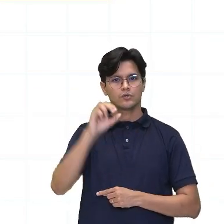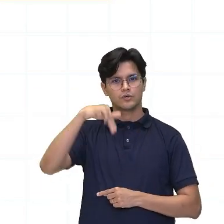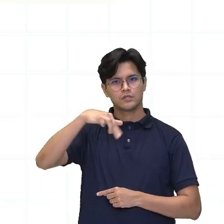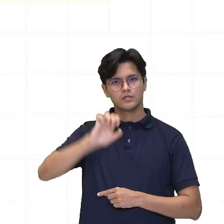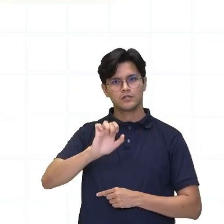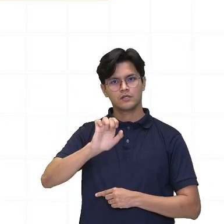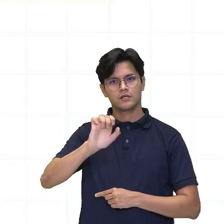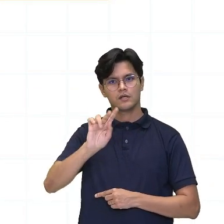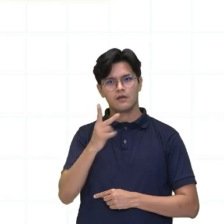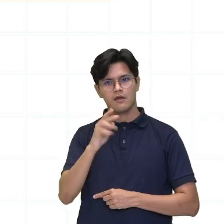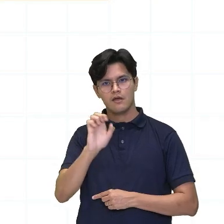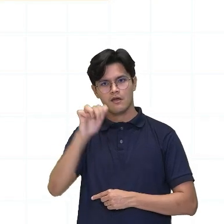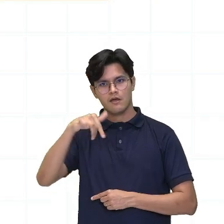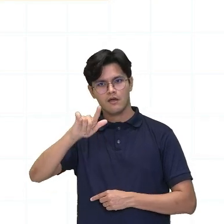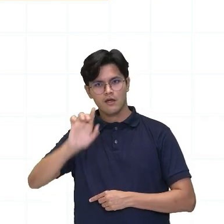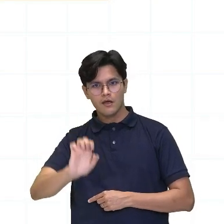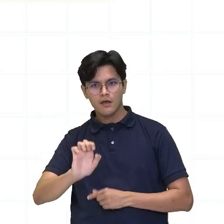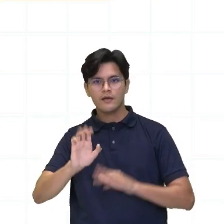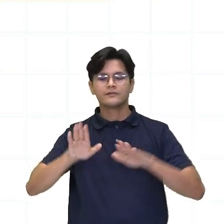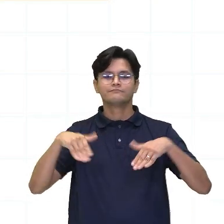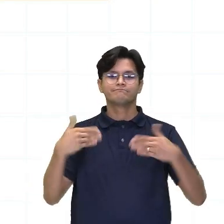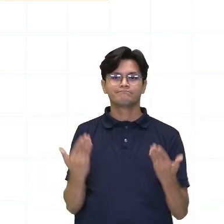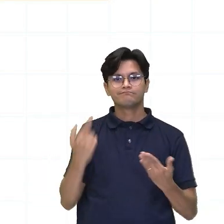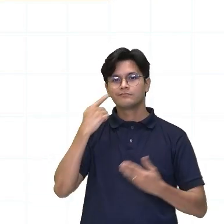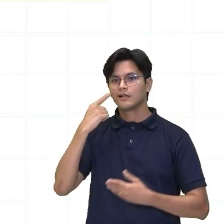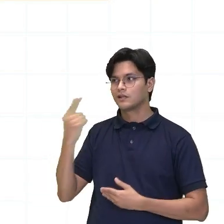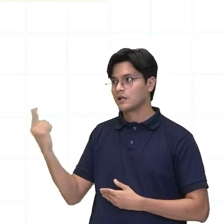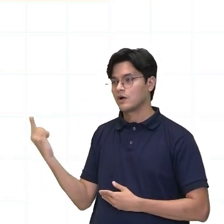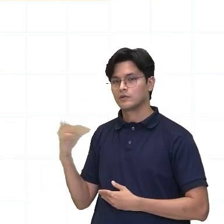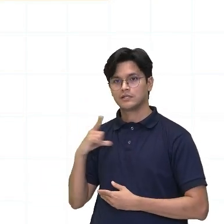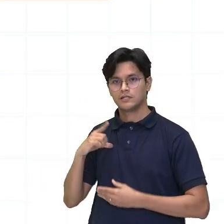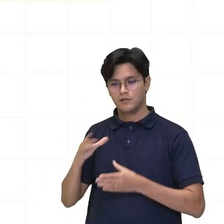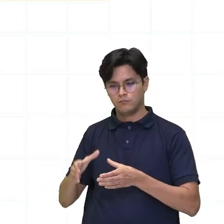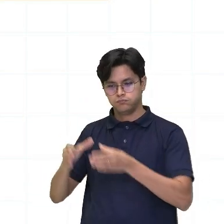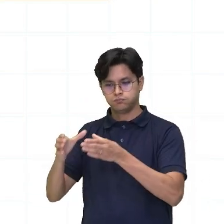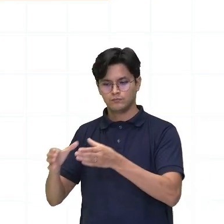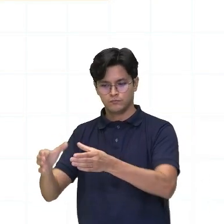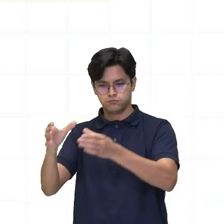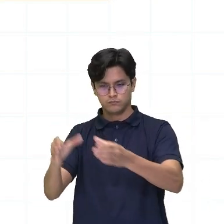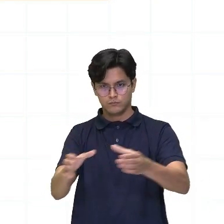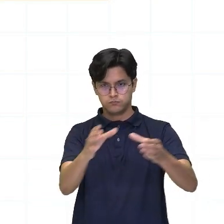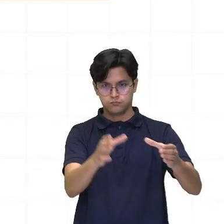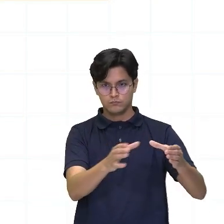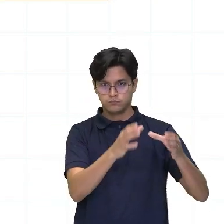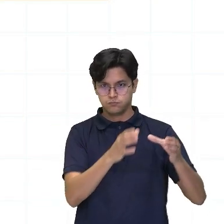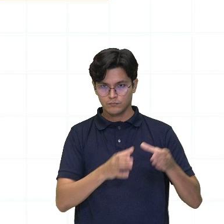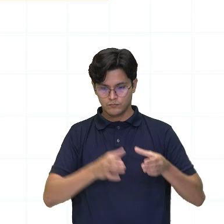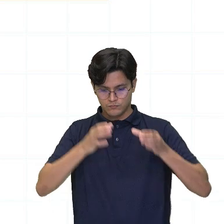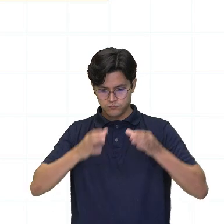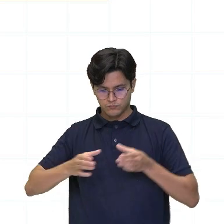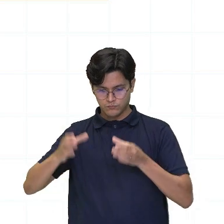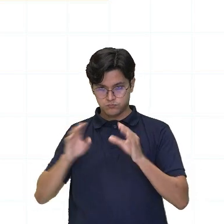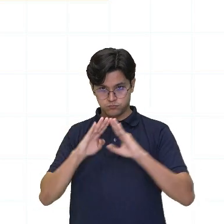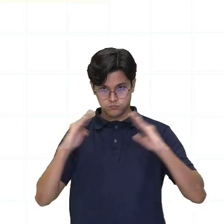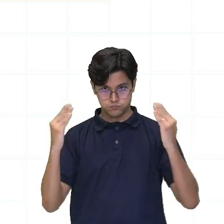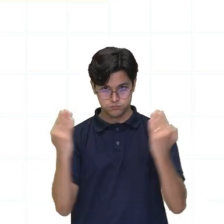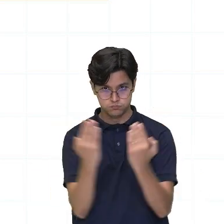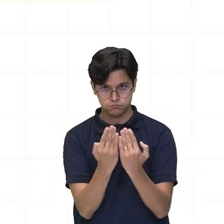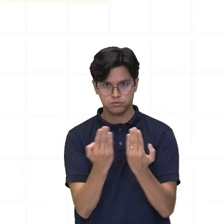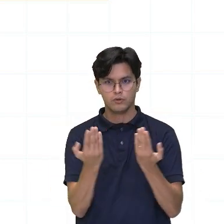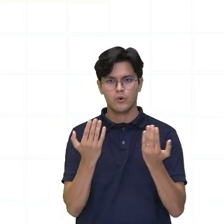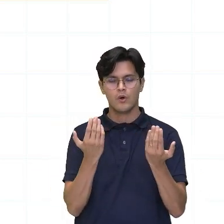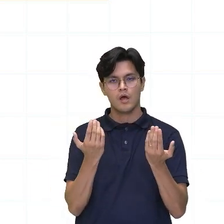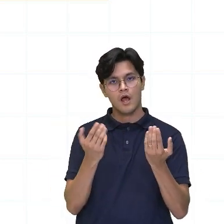que se pronuncia. Então, aí ele é formado em círculo e os estudiosos dizem como se fosse um